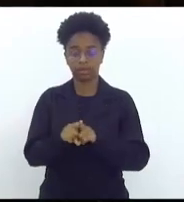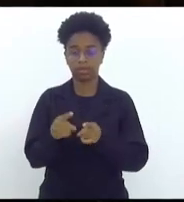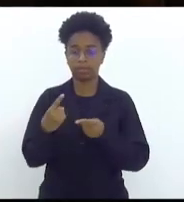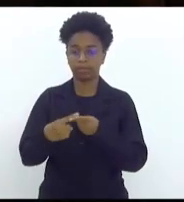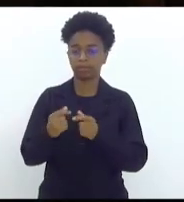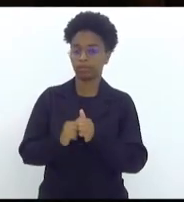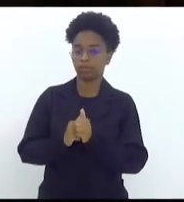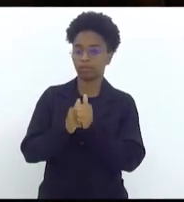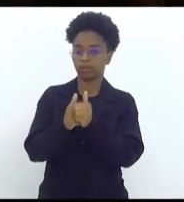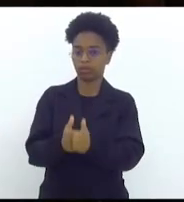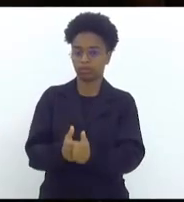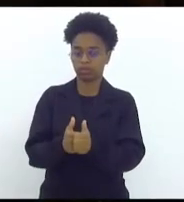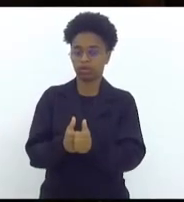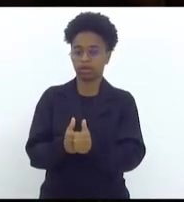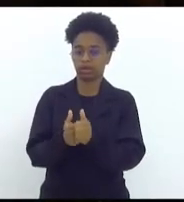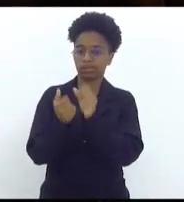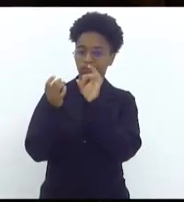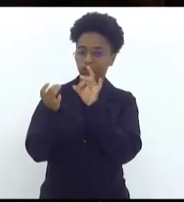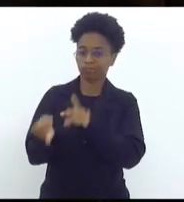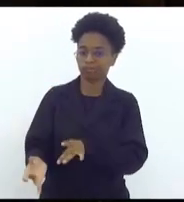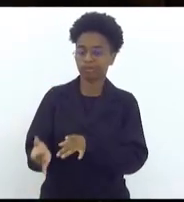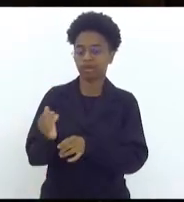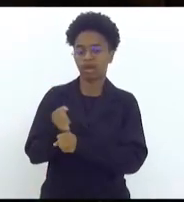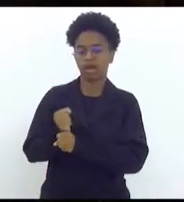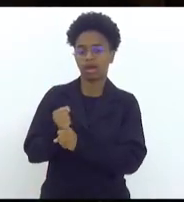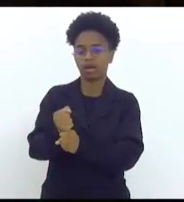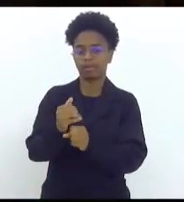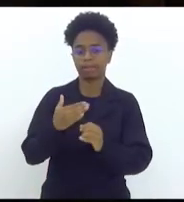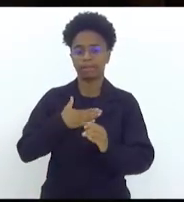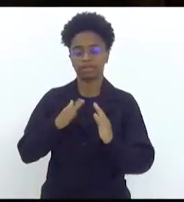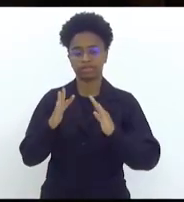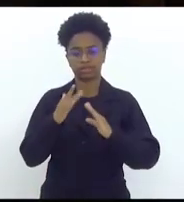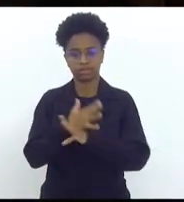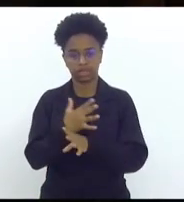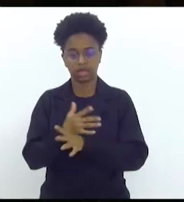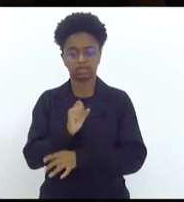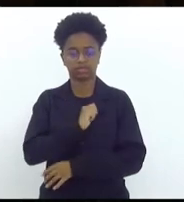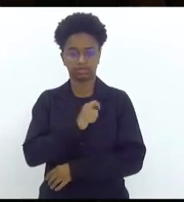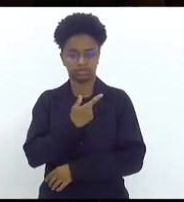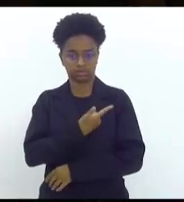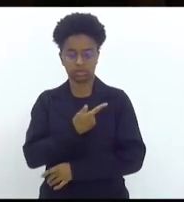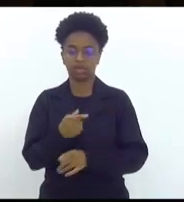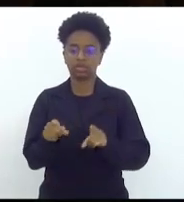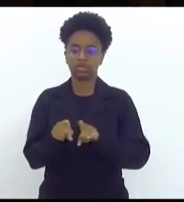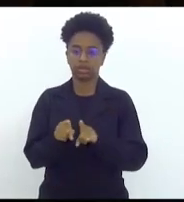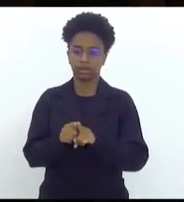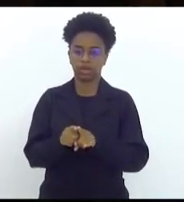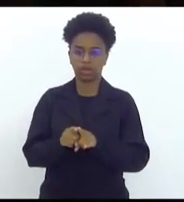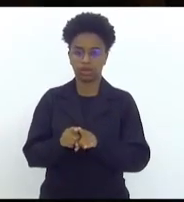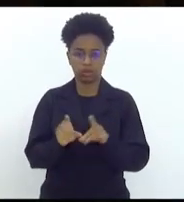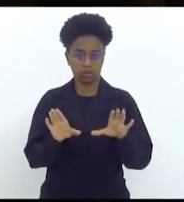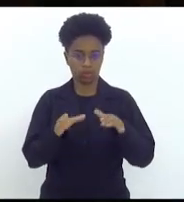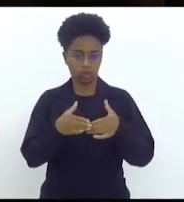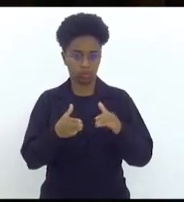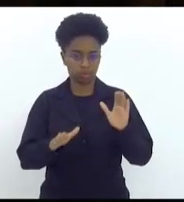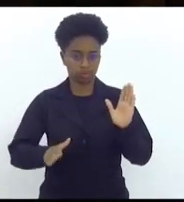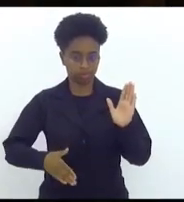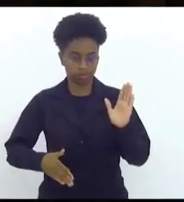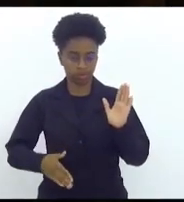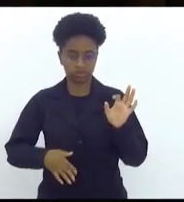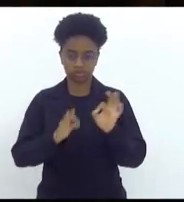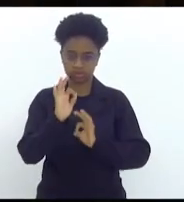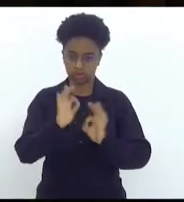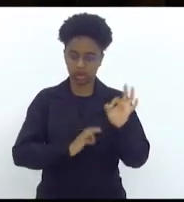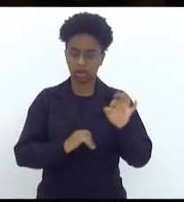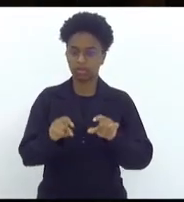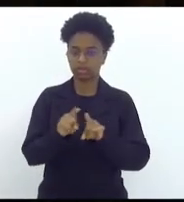acompanhado o abandono de décadas na minha cidade cidade de São Gonçalo os desmanos do Crime Organizado e a gente vem